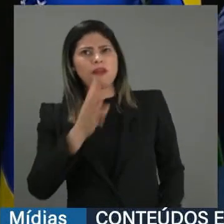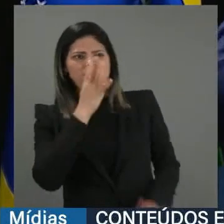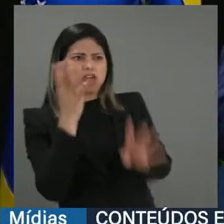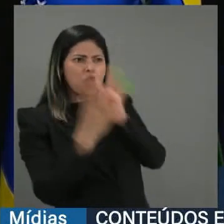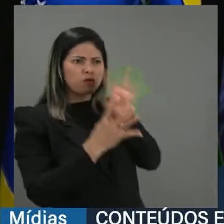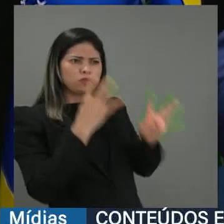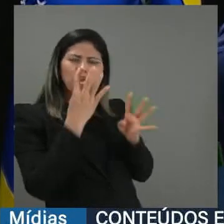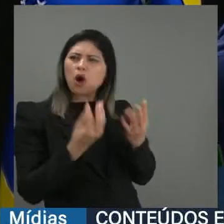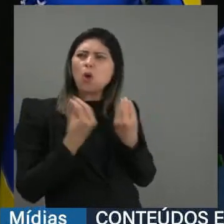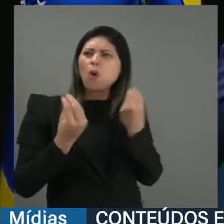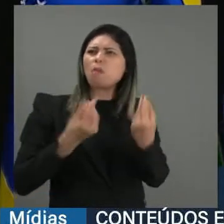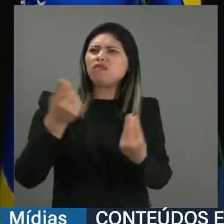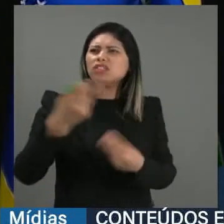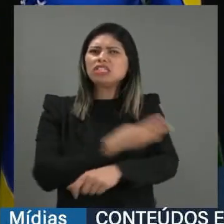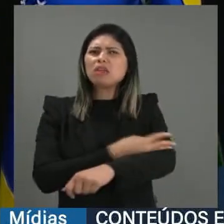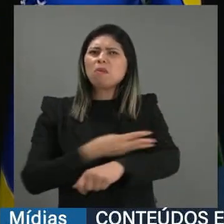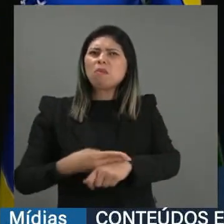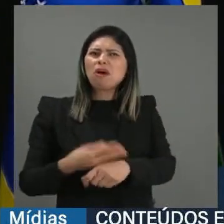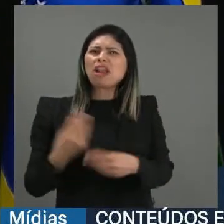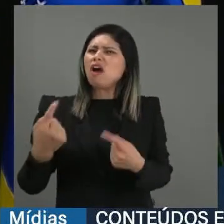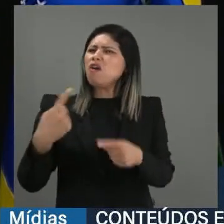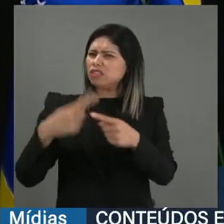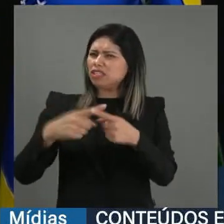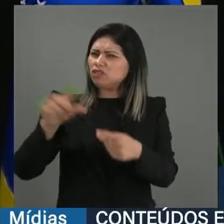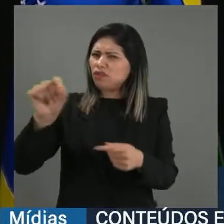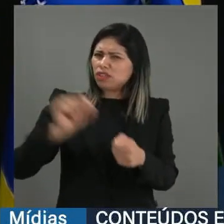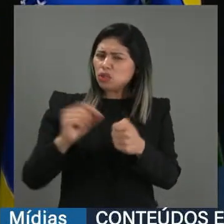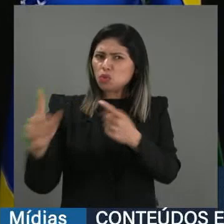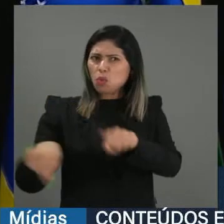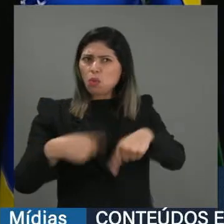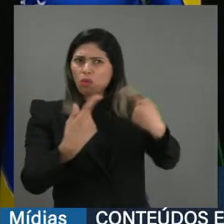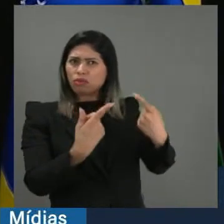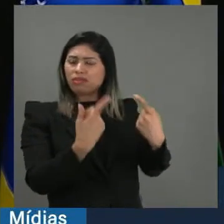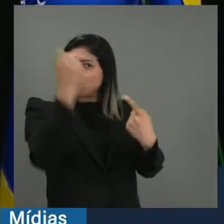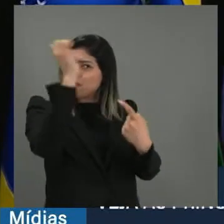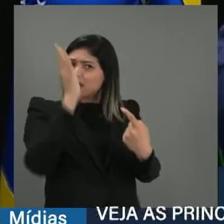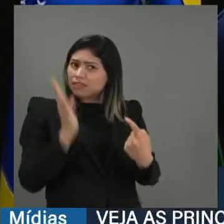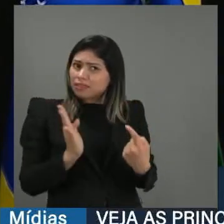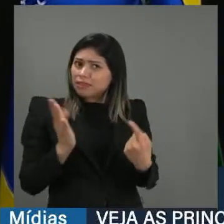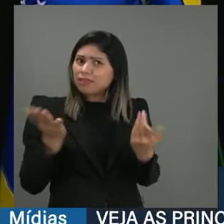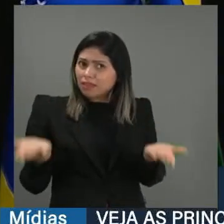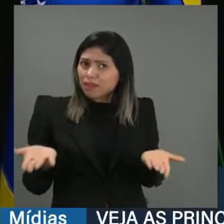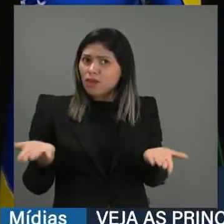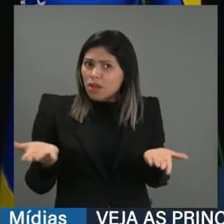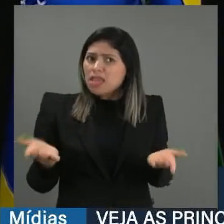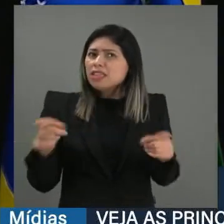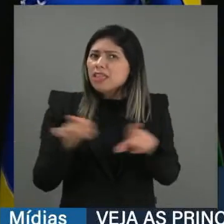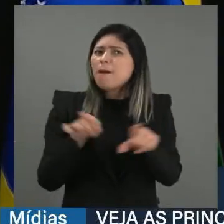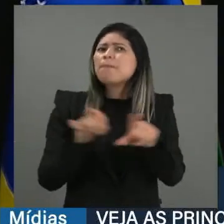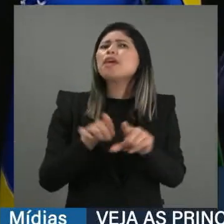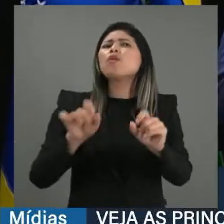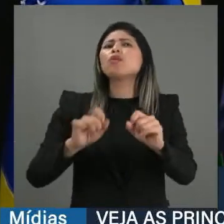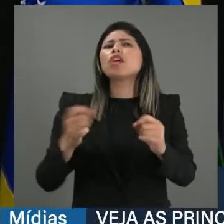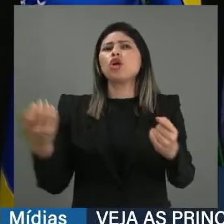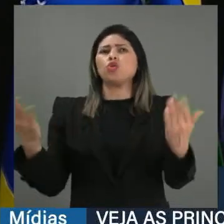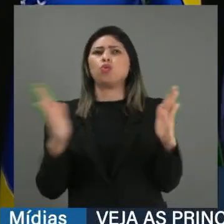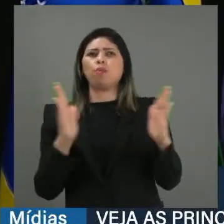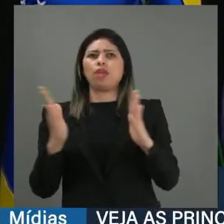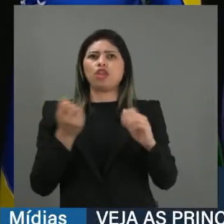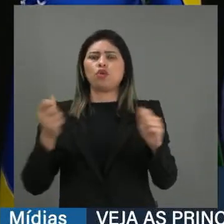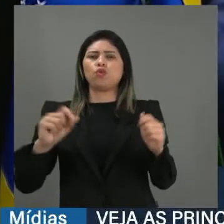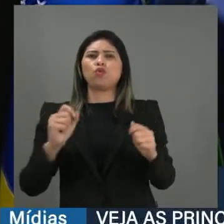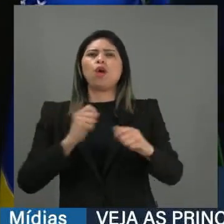Que moral vocês têm com o que vocês estão fazendo no Brasil? Liquidaram a Lava Jato, um patrimônio do povo